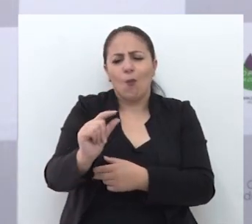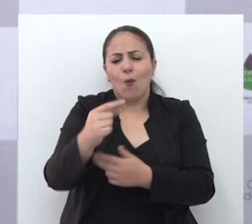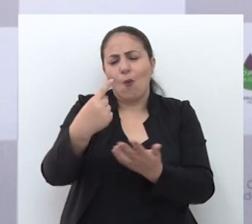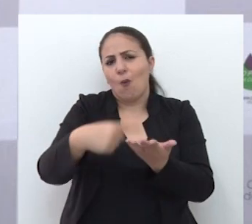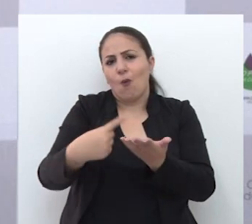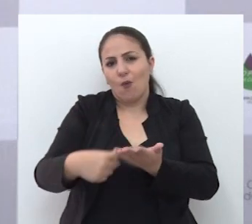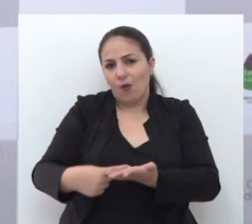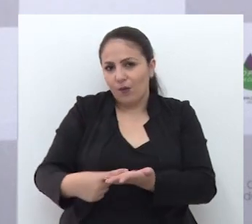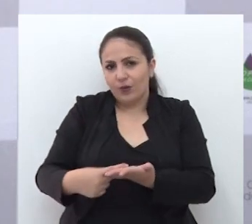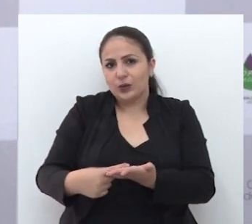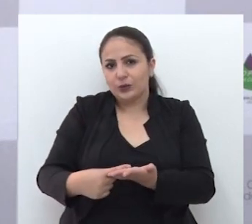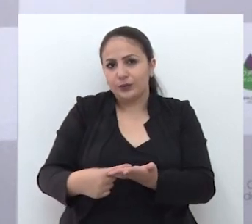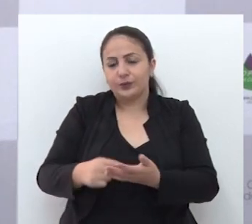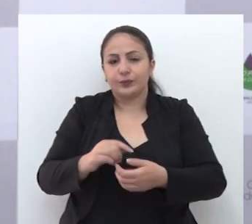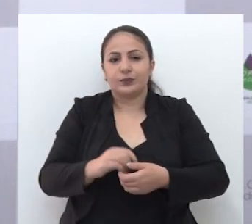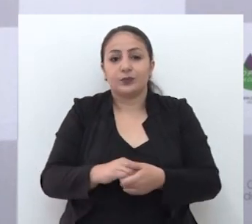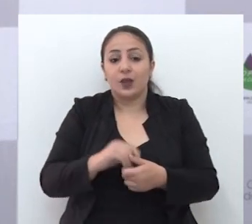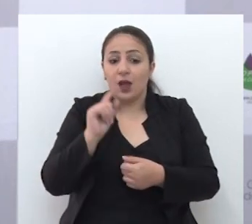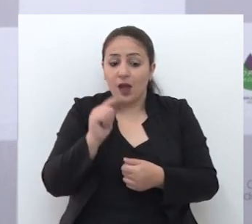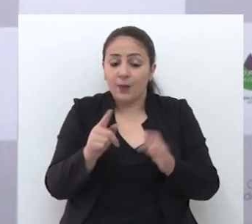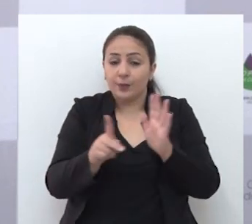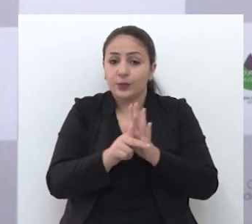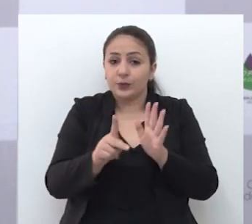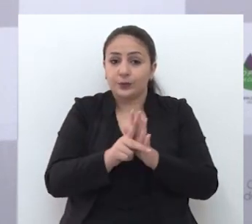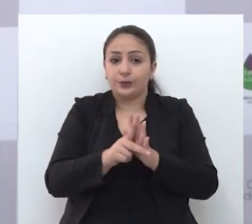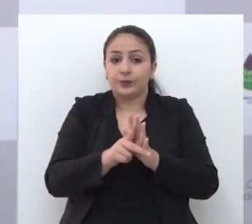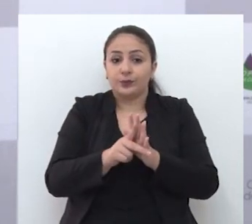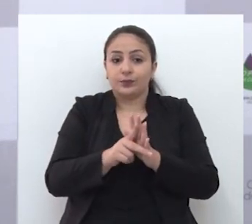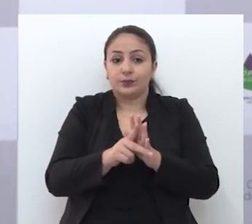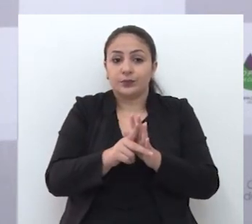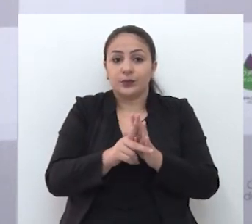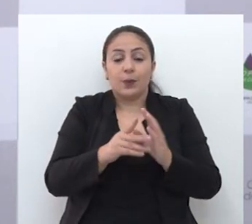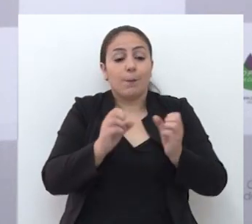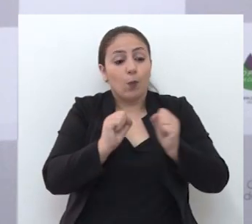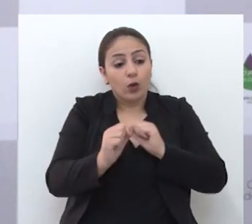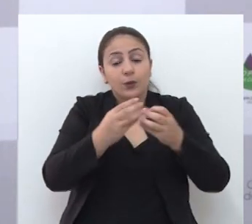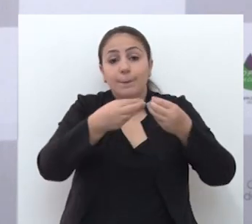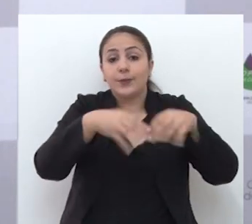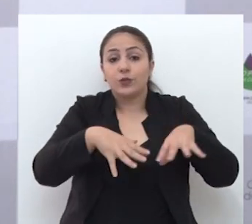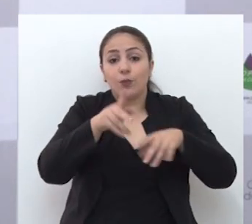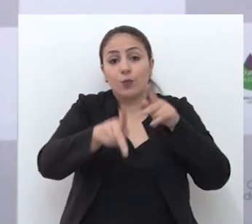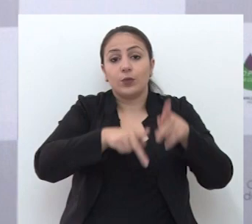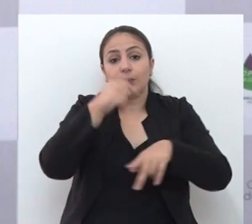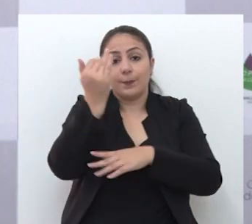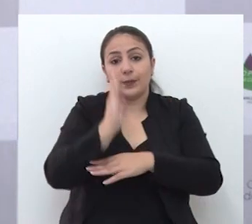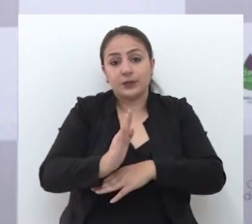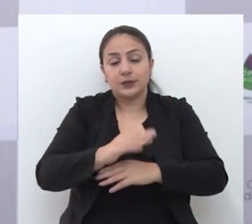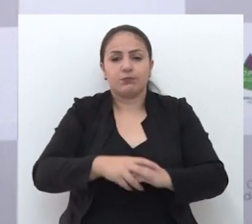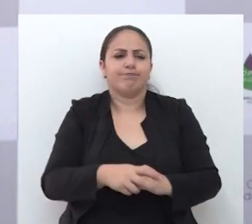ele publicizou, são compromissos danosos para a população brasileira.